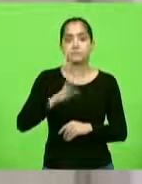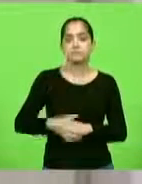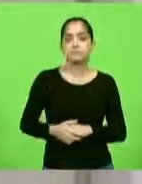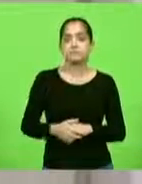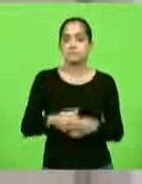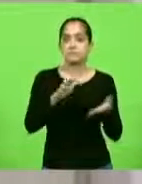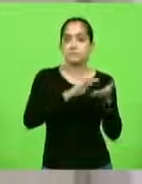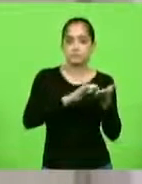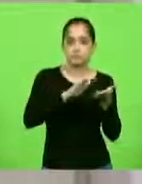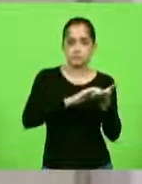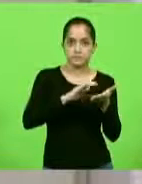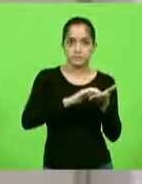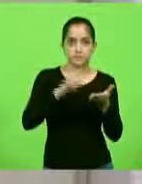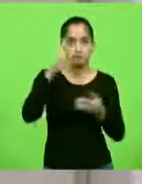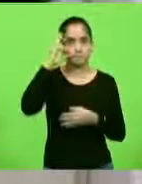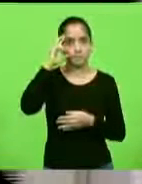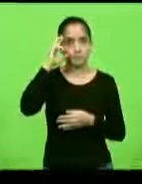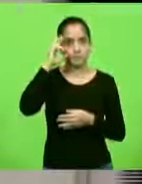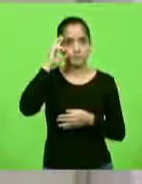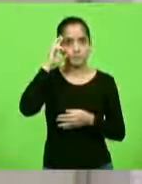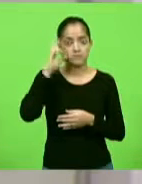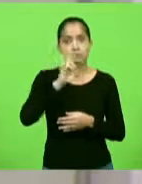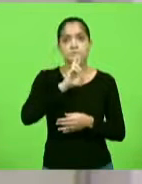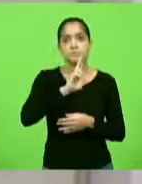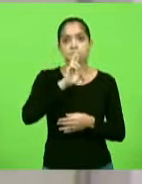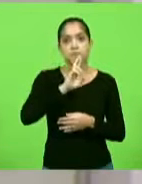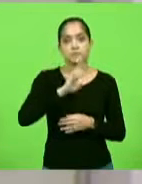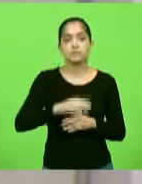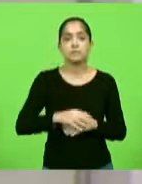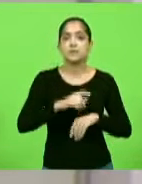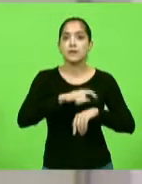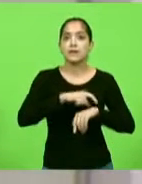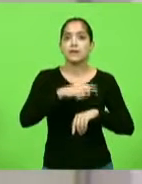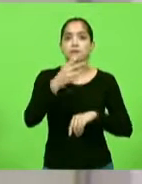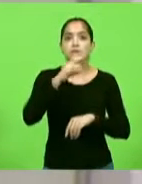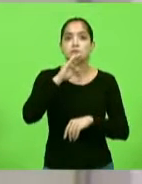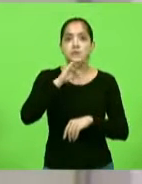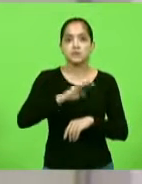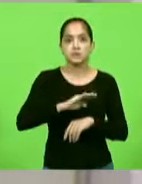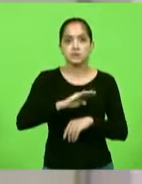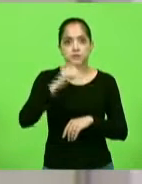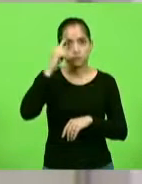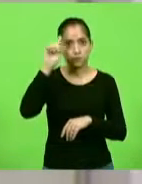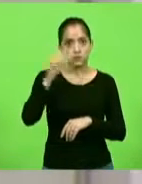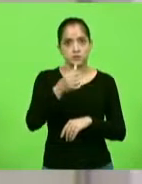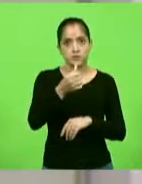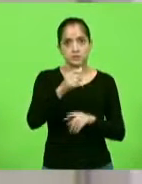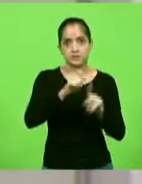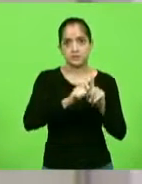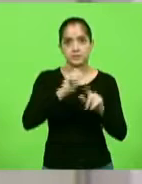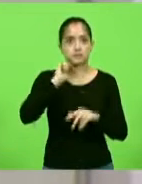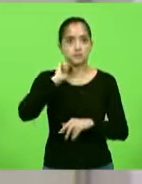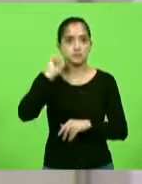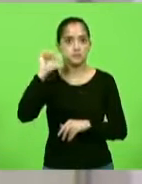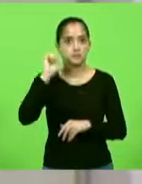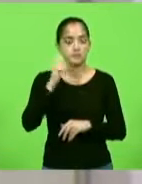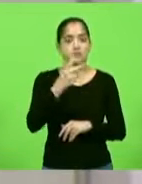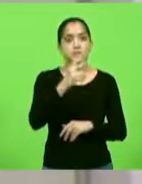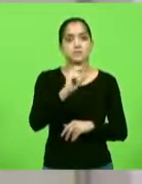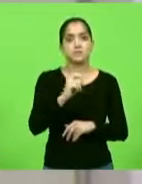Secretaria, deputado Ricardo Alba e Rodrigo Minotto. Às 14 horas do dia 6 do mês de abril do ano de 2021,